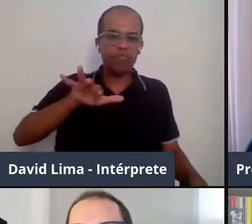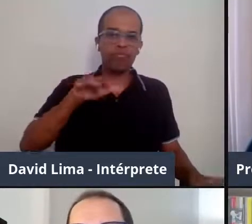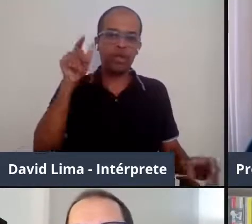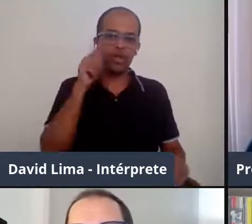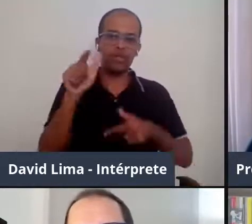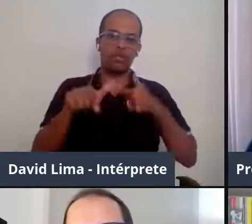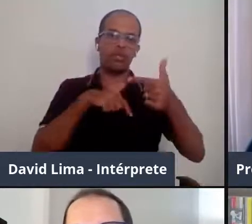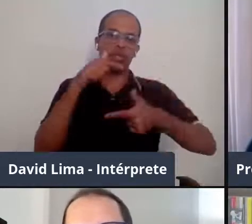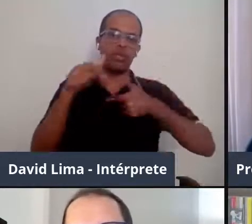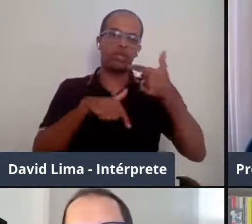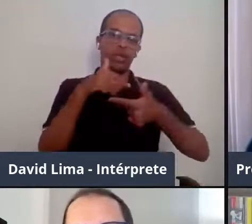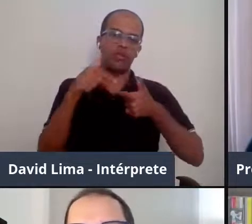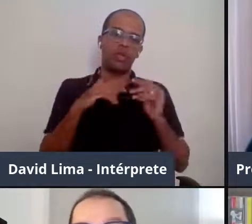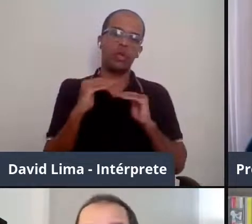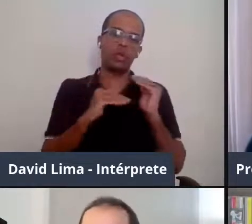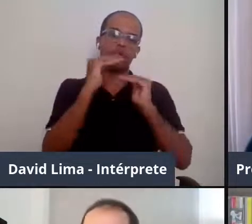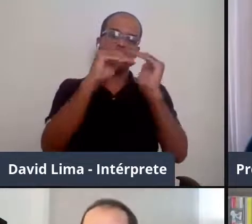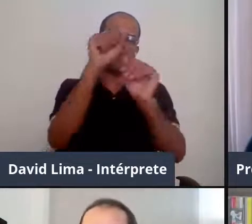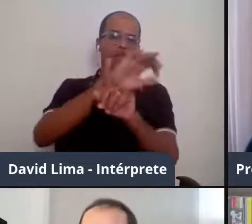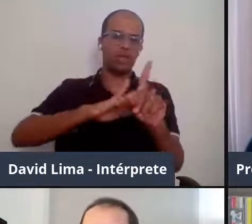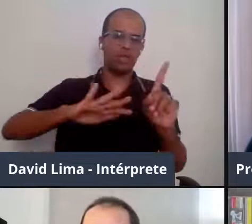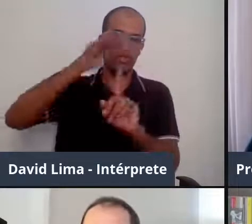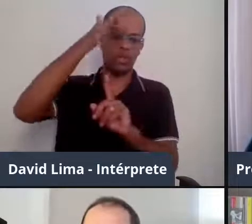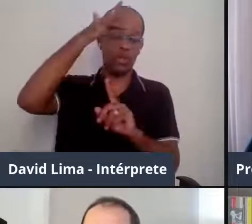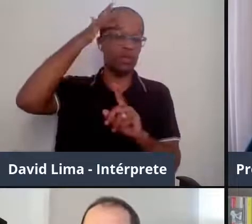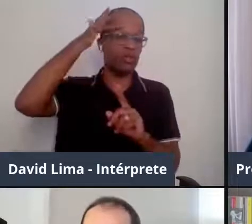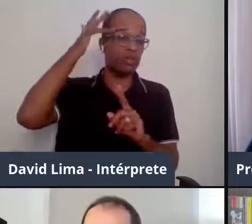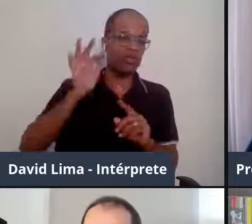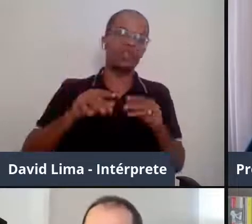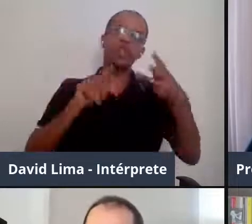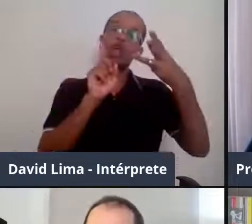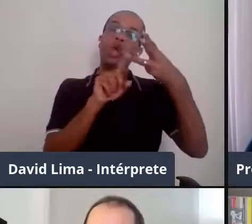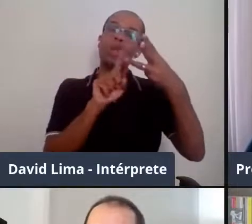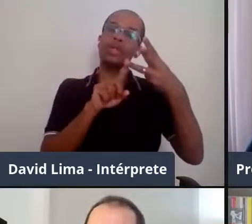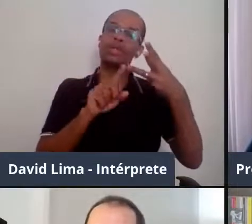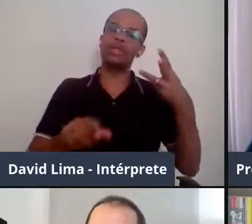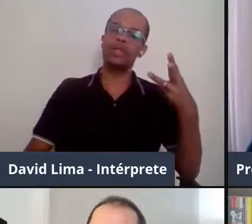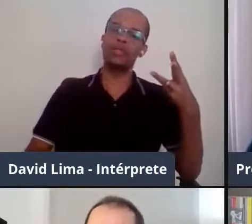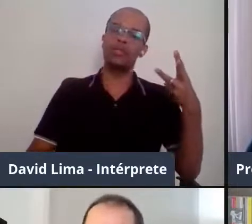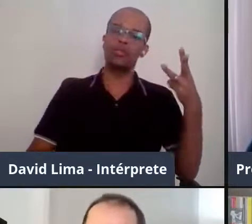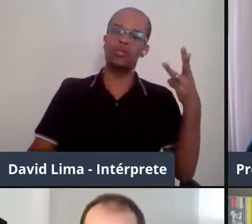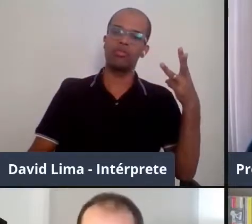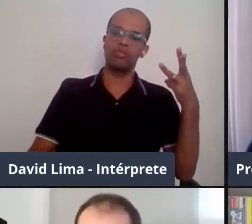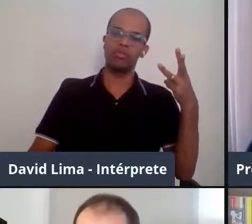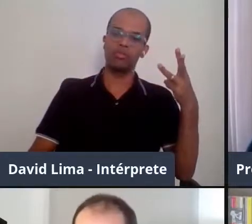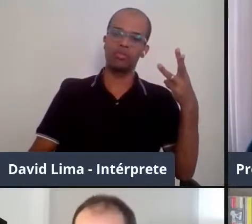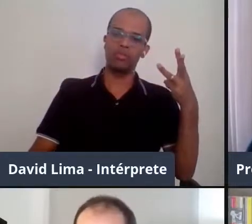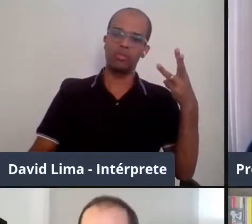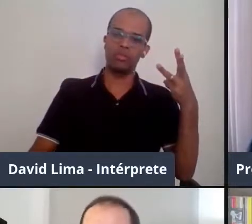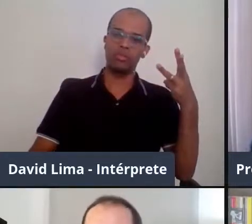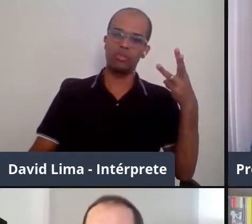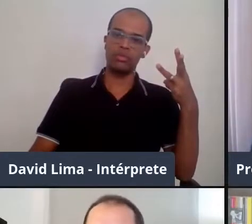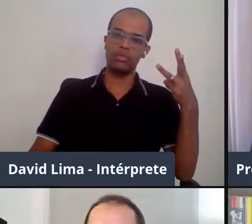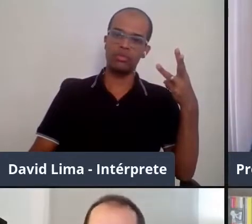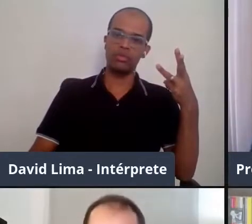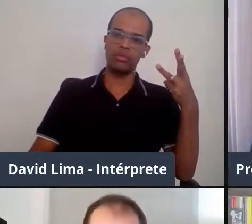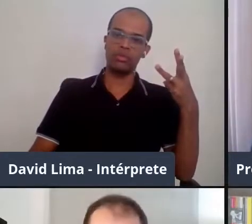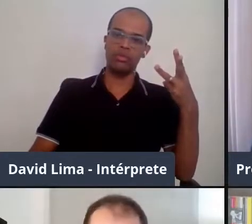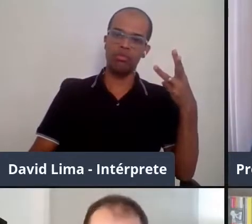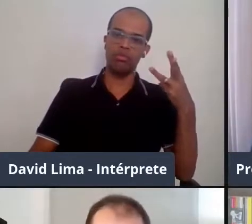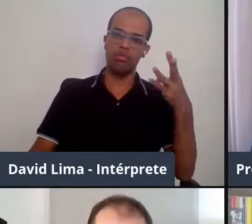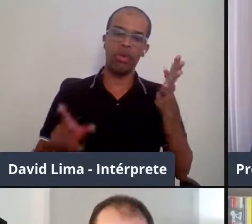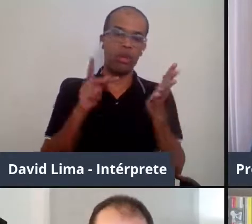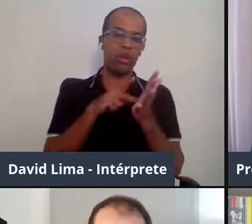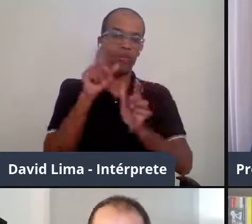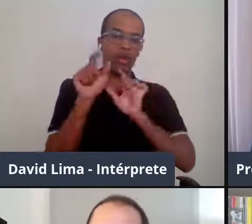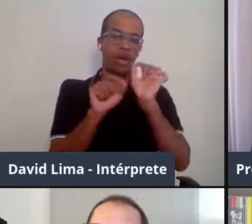para contribuir no desenvolvimento dessa sociedade. E, finalmente, o terceiro ponto, que é, na verdade, que é um pouco a síntese